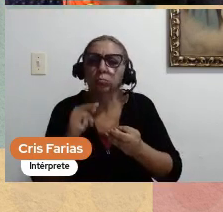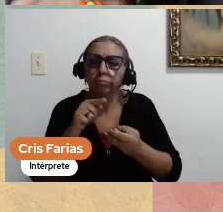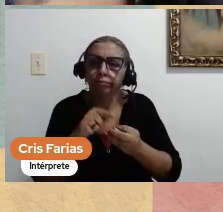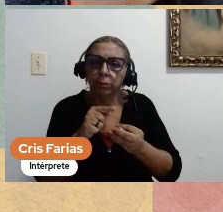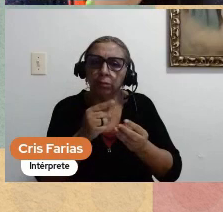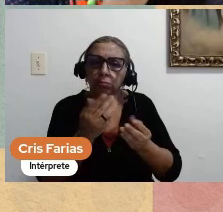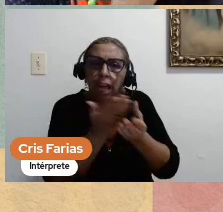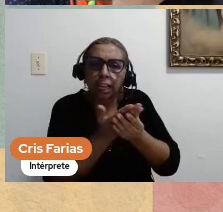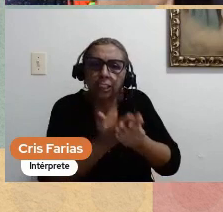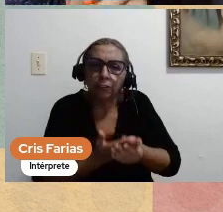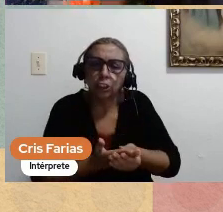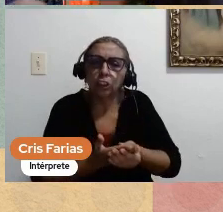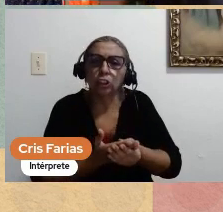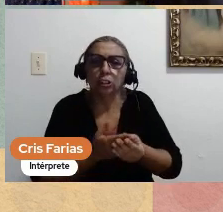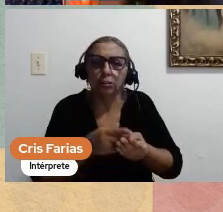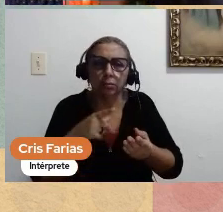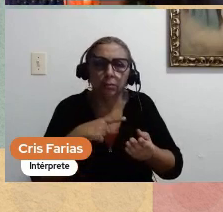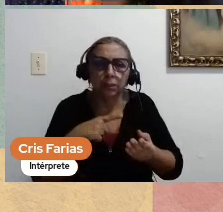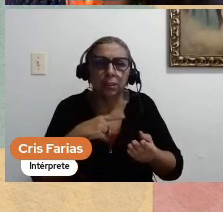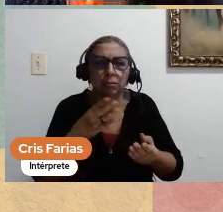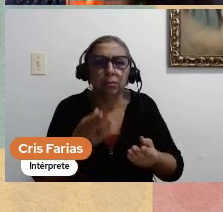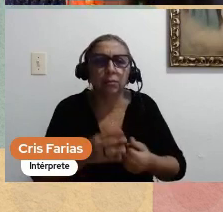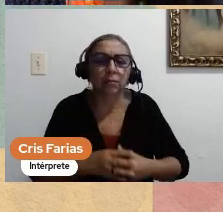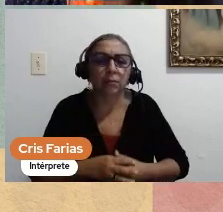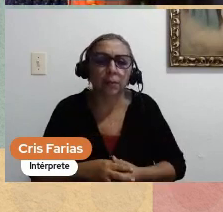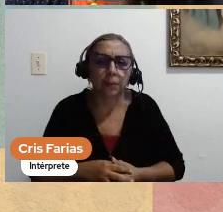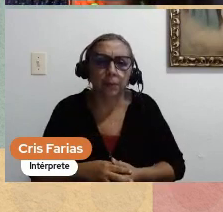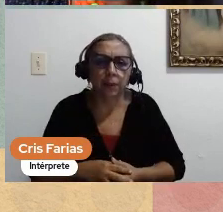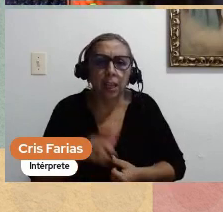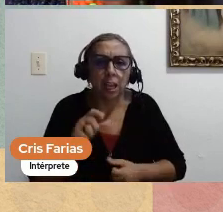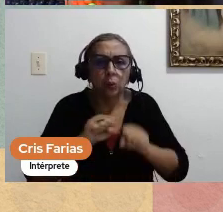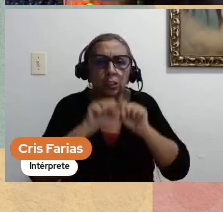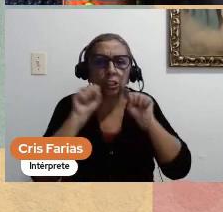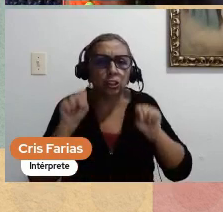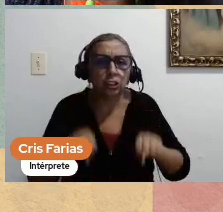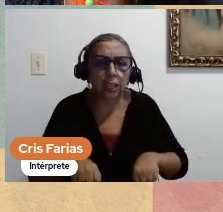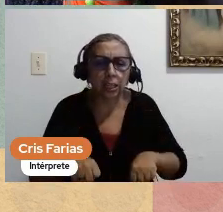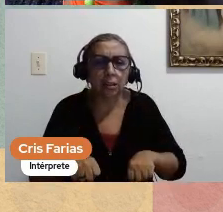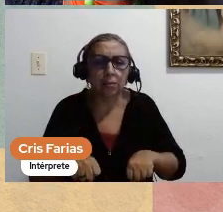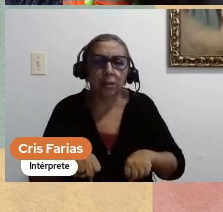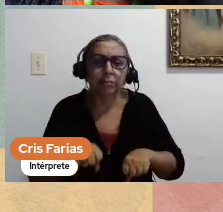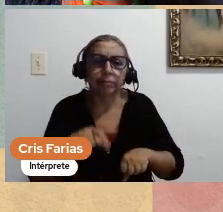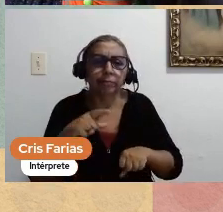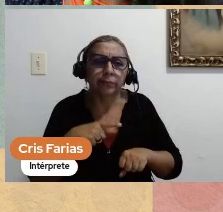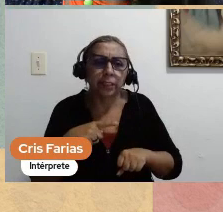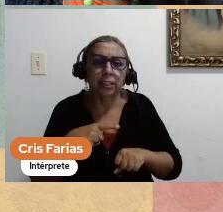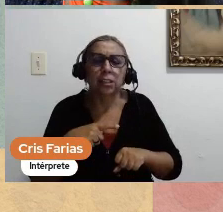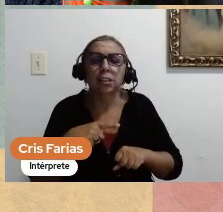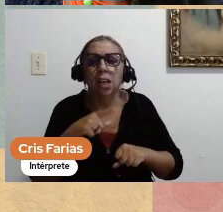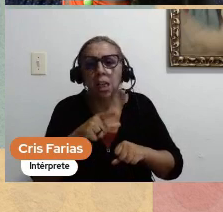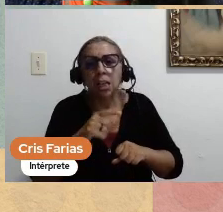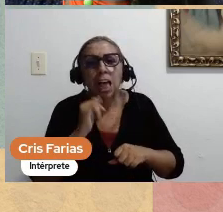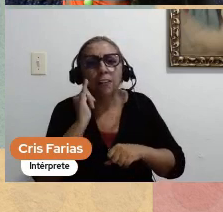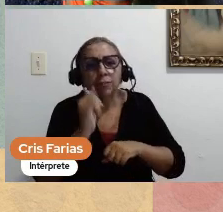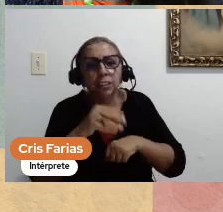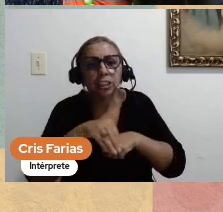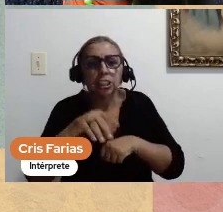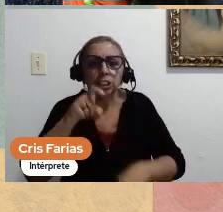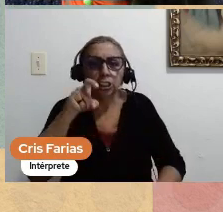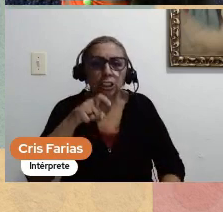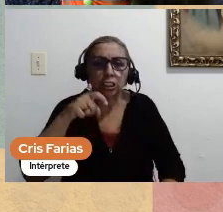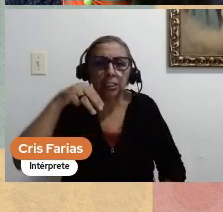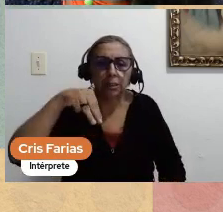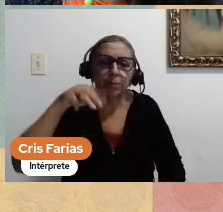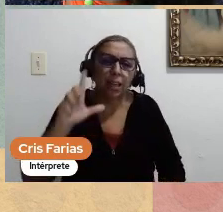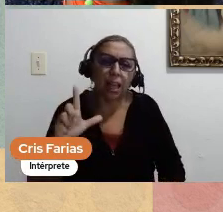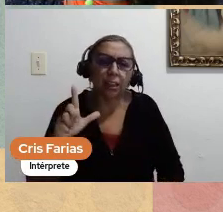gestão, pelo Atom, né, que é um sistema para arquivo, e ele recomenda o XML. Mas